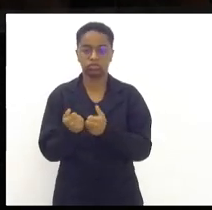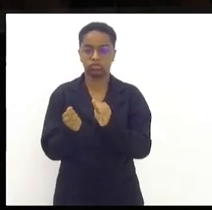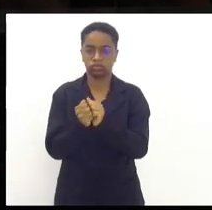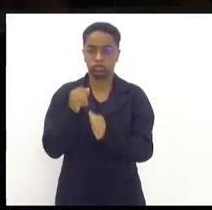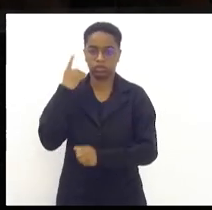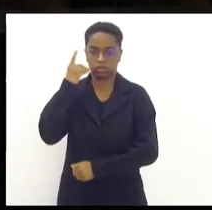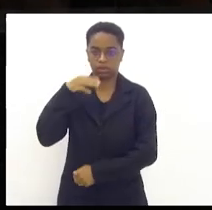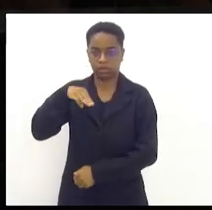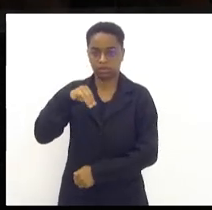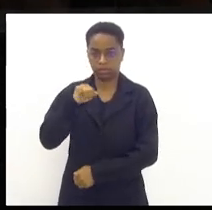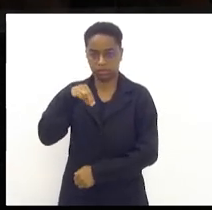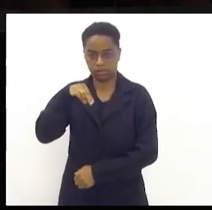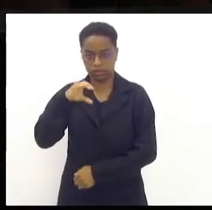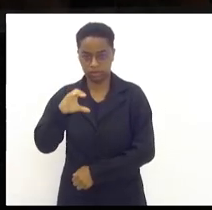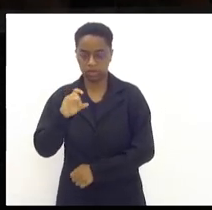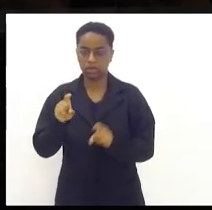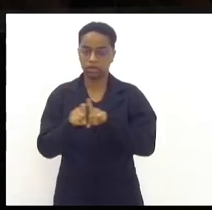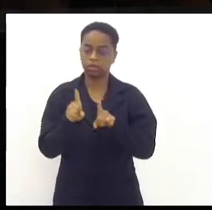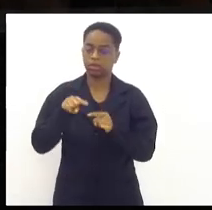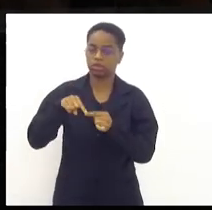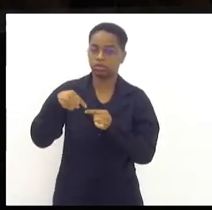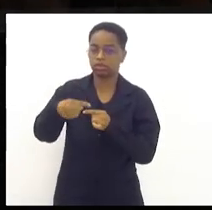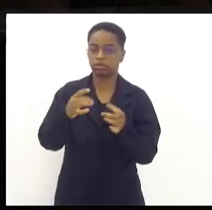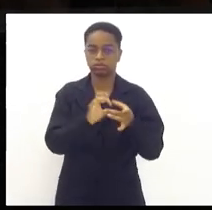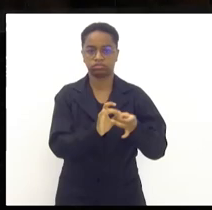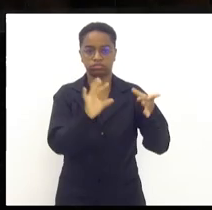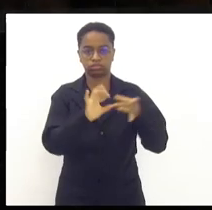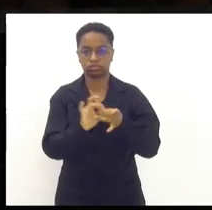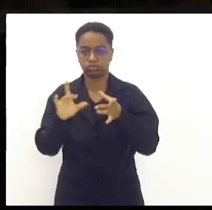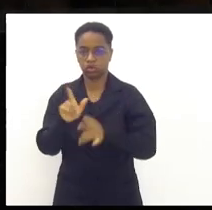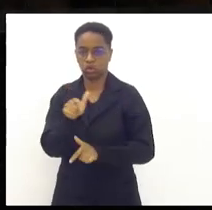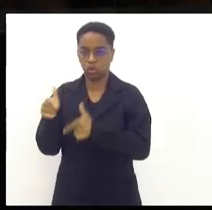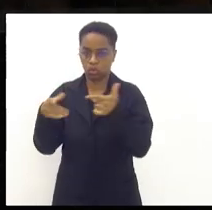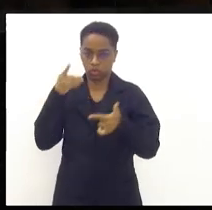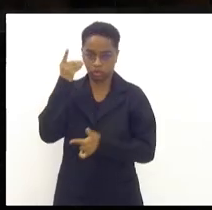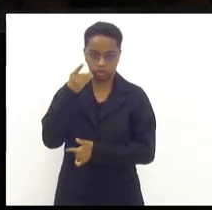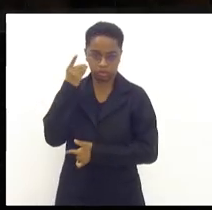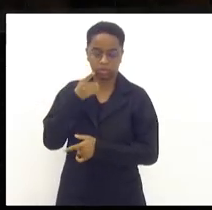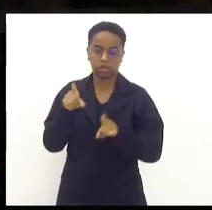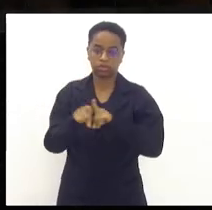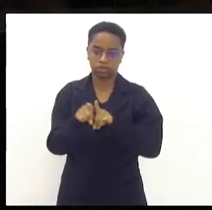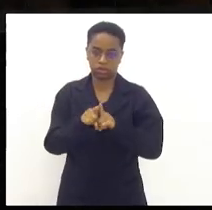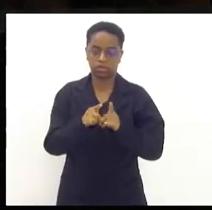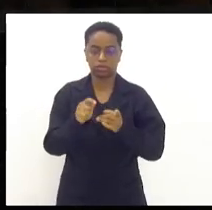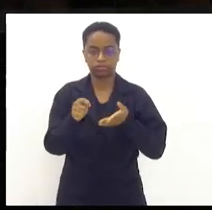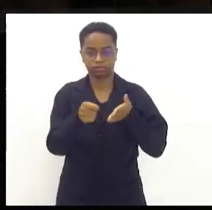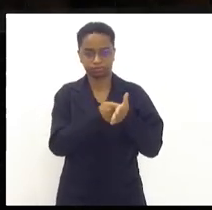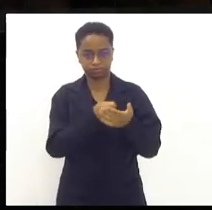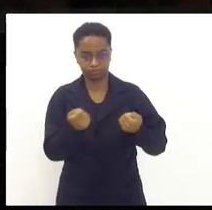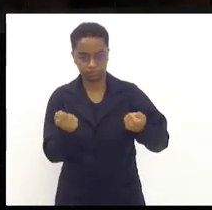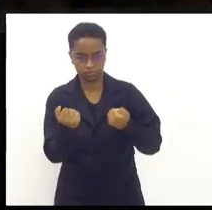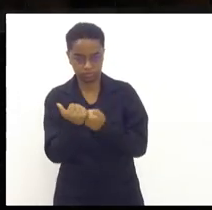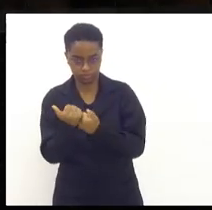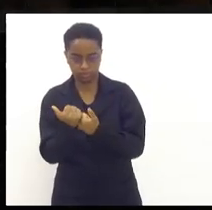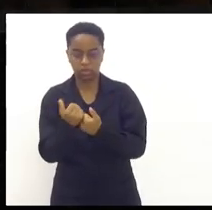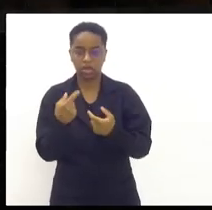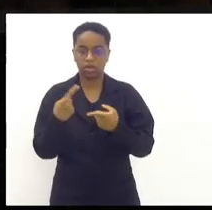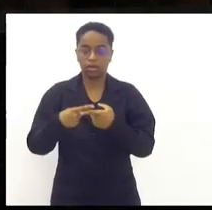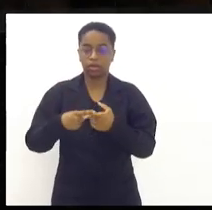e depois foi estendido a outros parlamentares, um projeto que, a